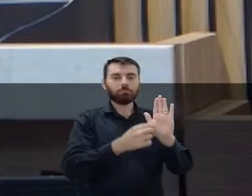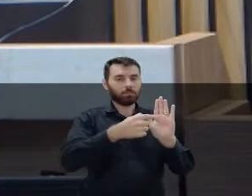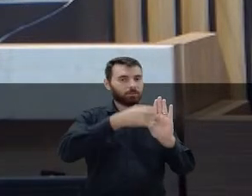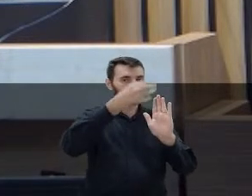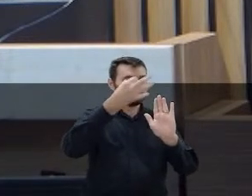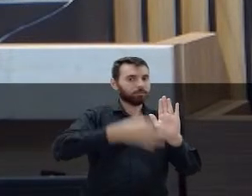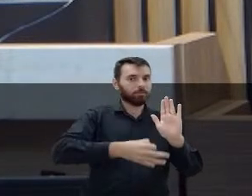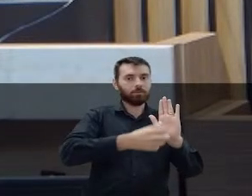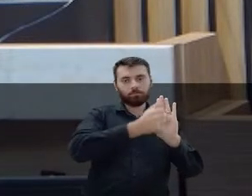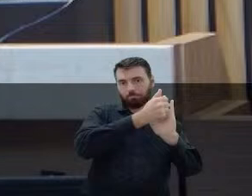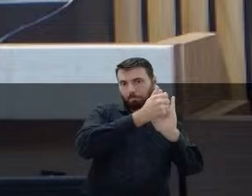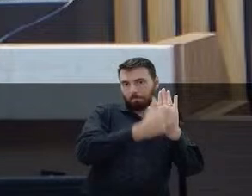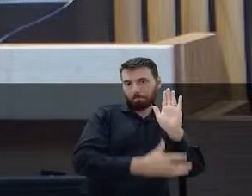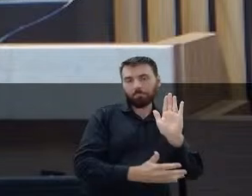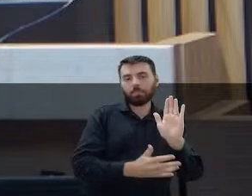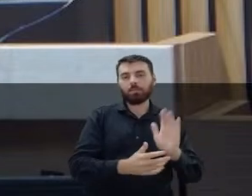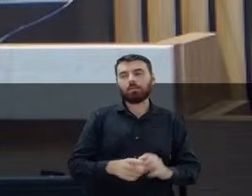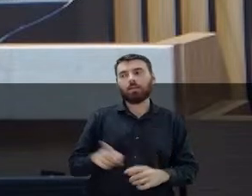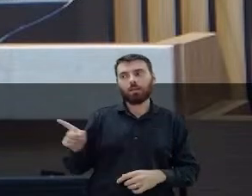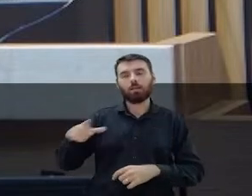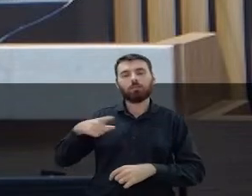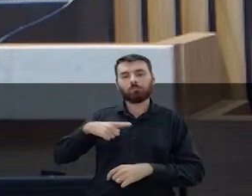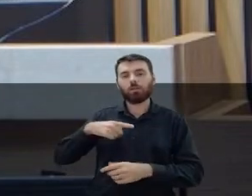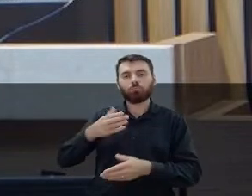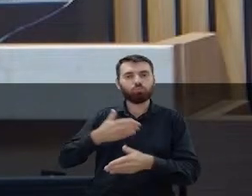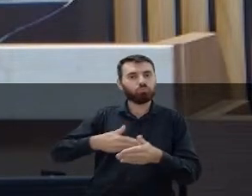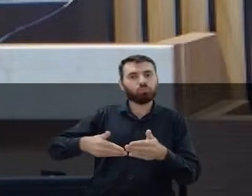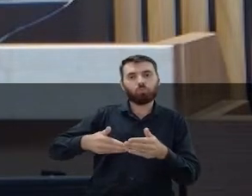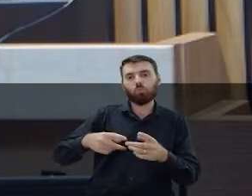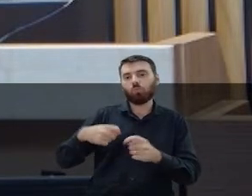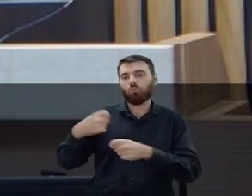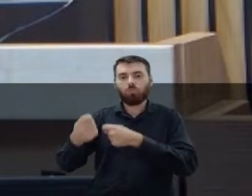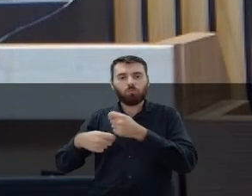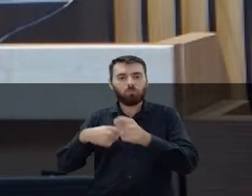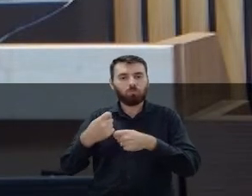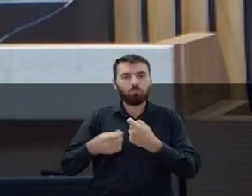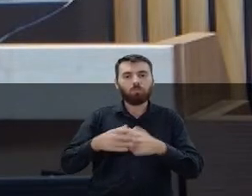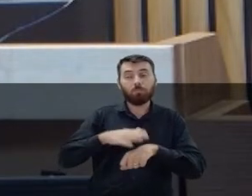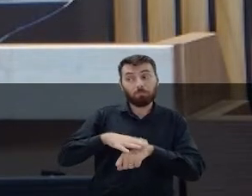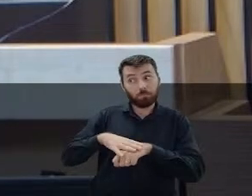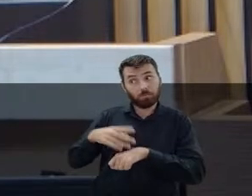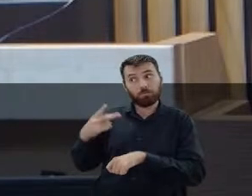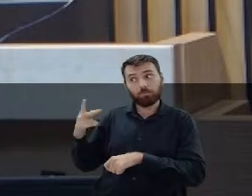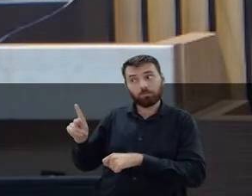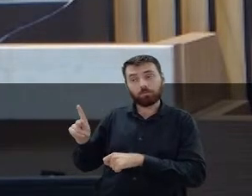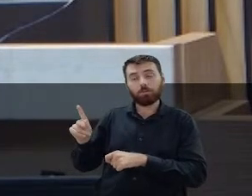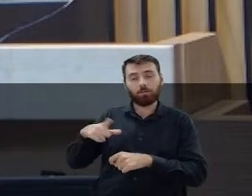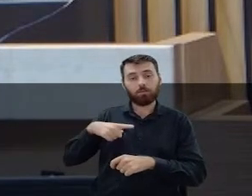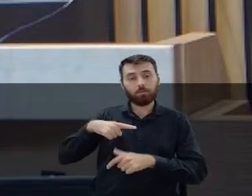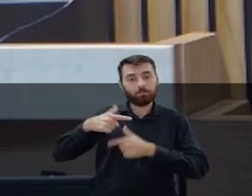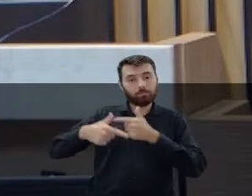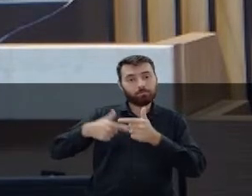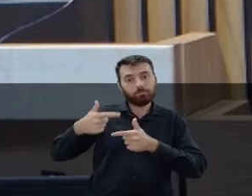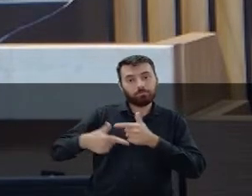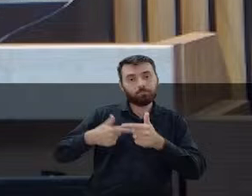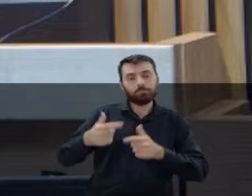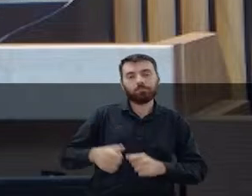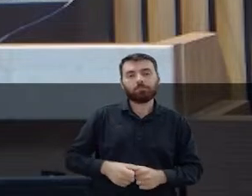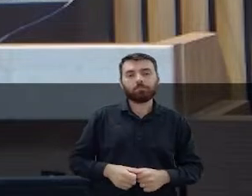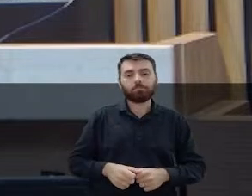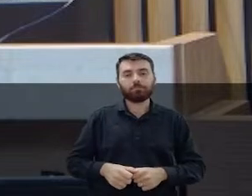irrestritamente toda a gestão administrativa e financeira da imobiliária reclamante, sequer se acautelando em